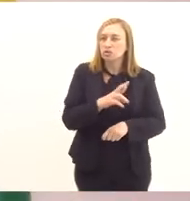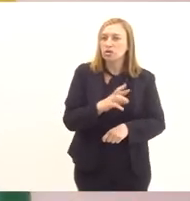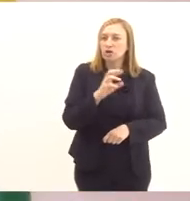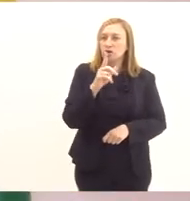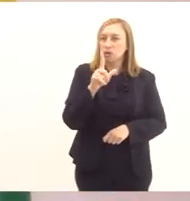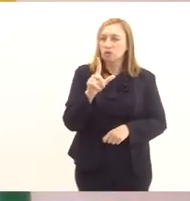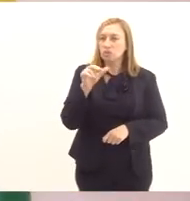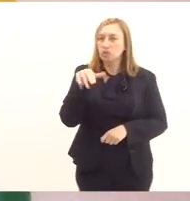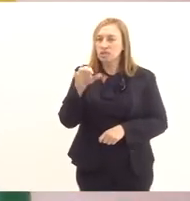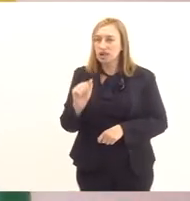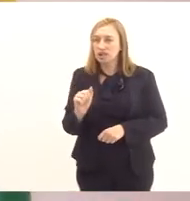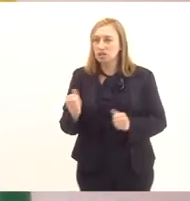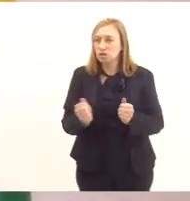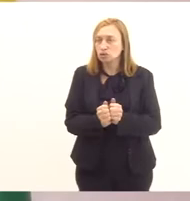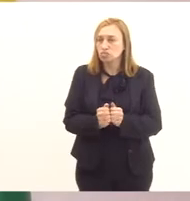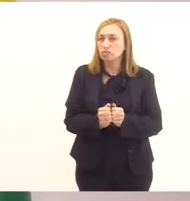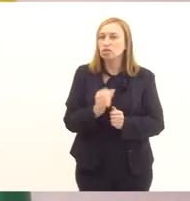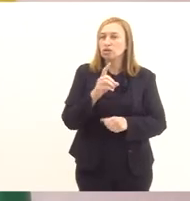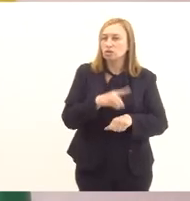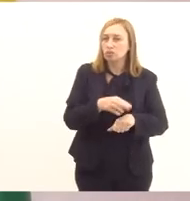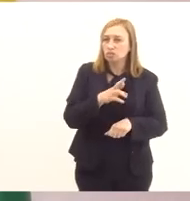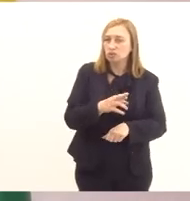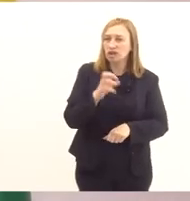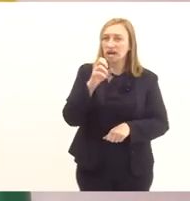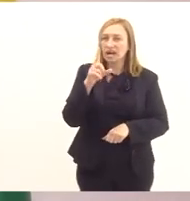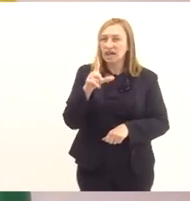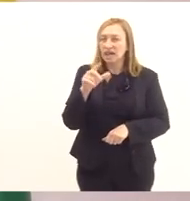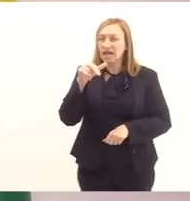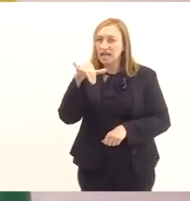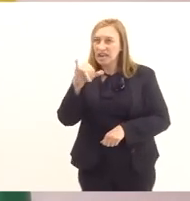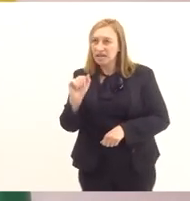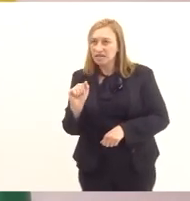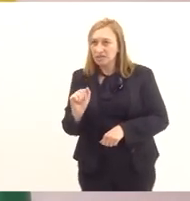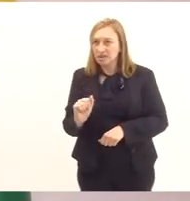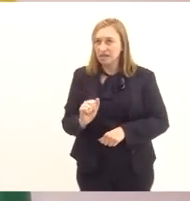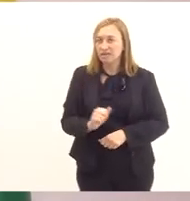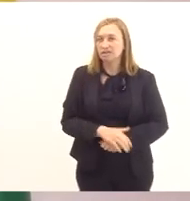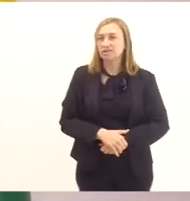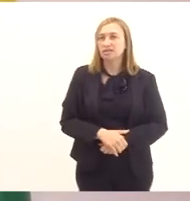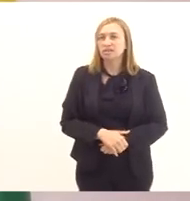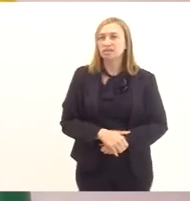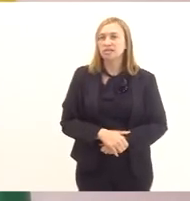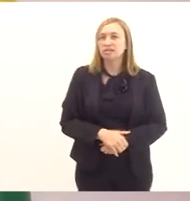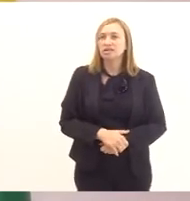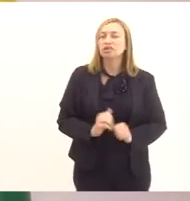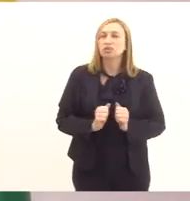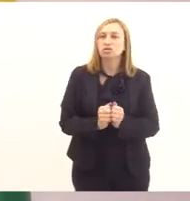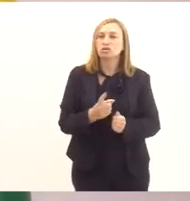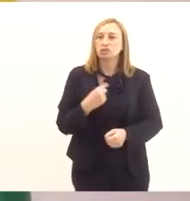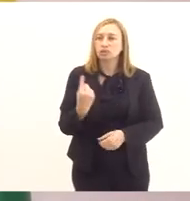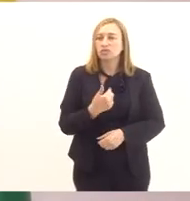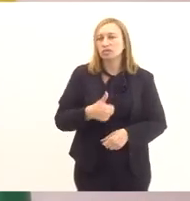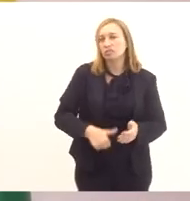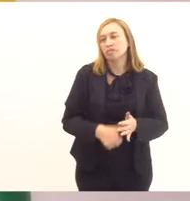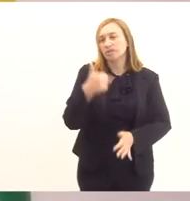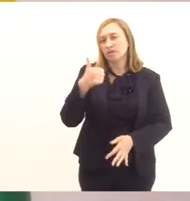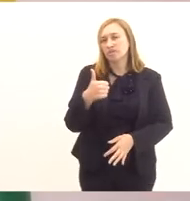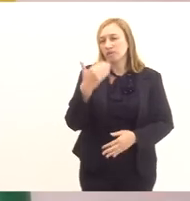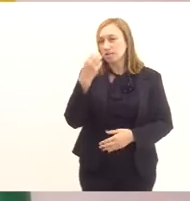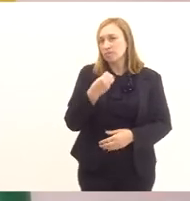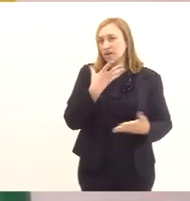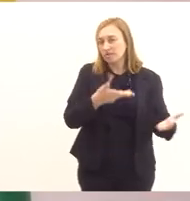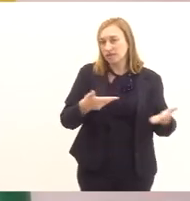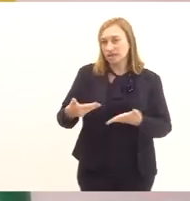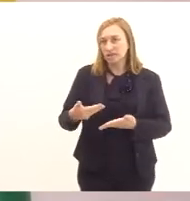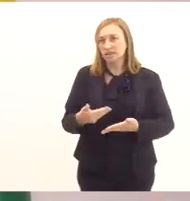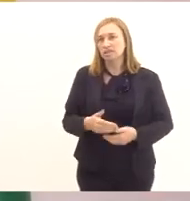Luciana que está sempre conosco Dra Lívia que está participando conosco hoje pela primeira vez seja